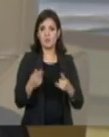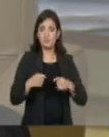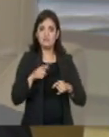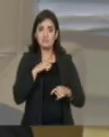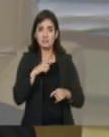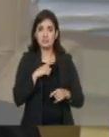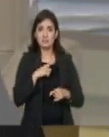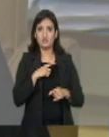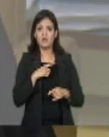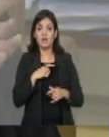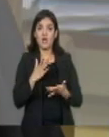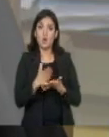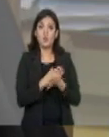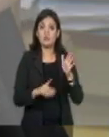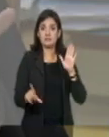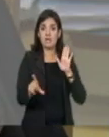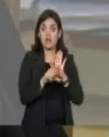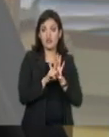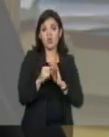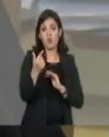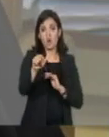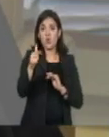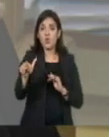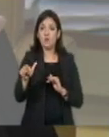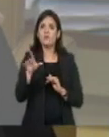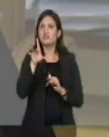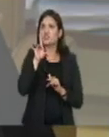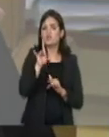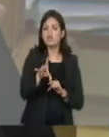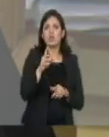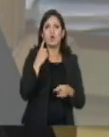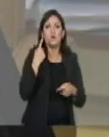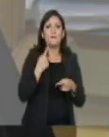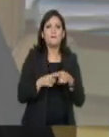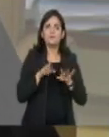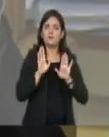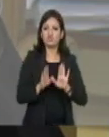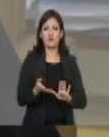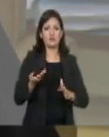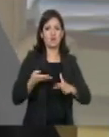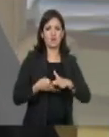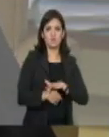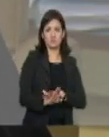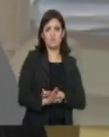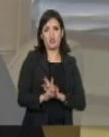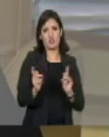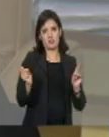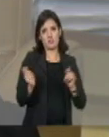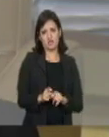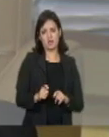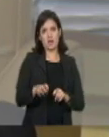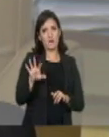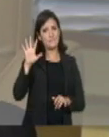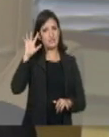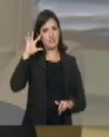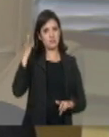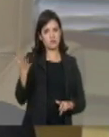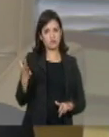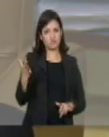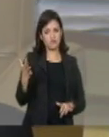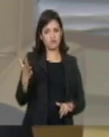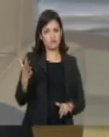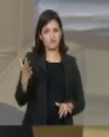algumas de lei, outras até de praxis administrativa, que poderiam ser resolvidas a